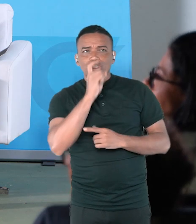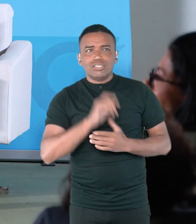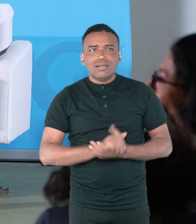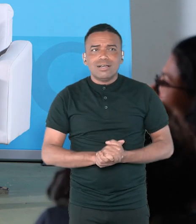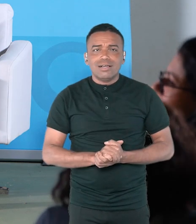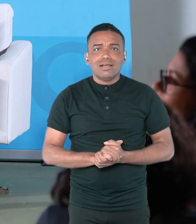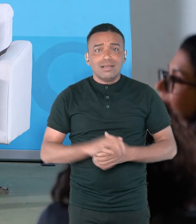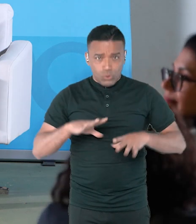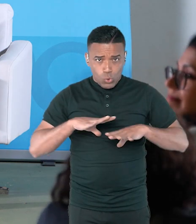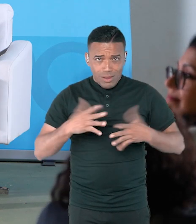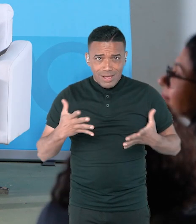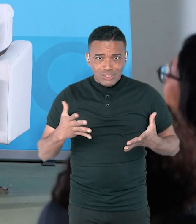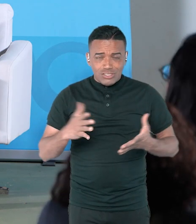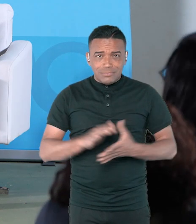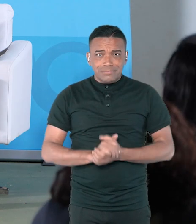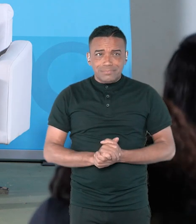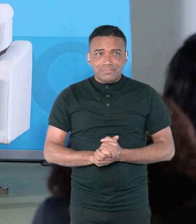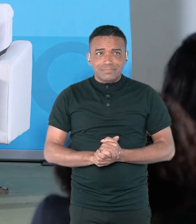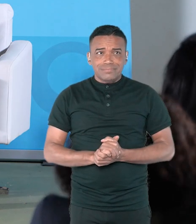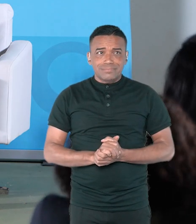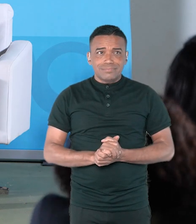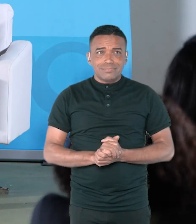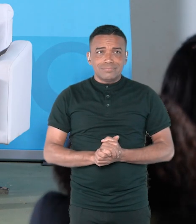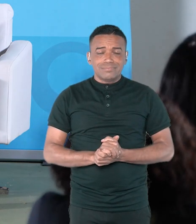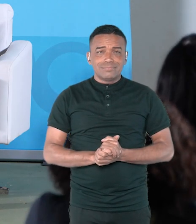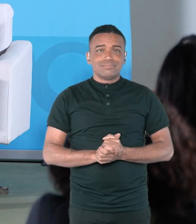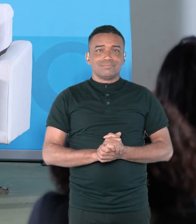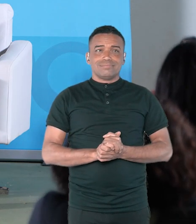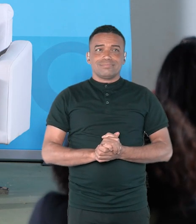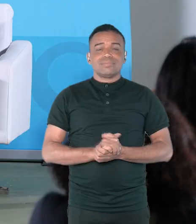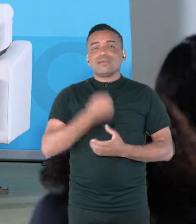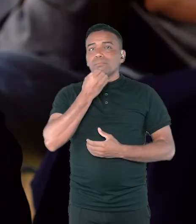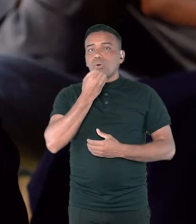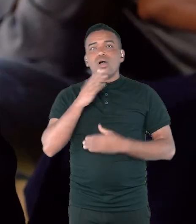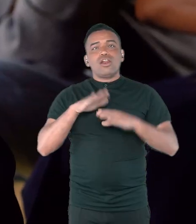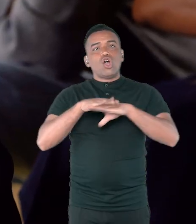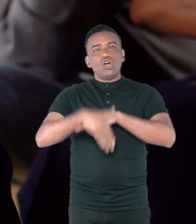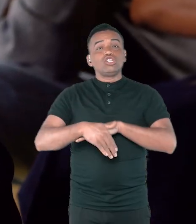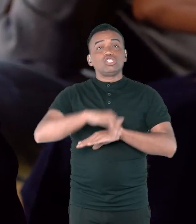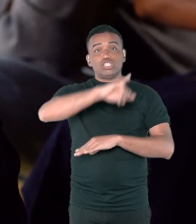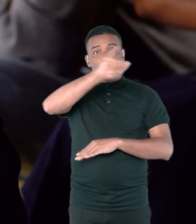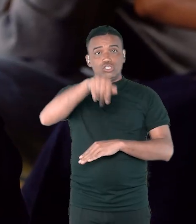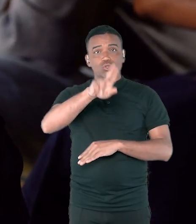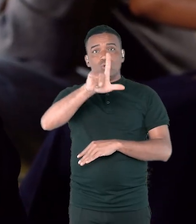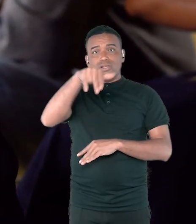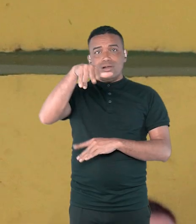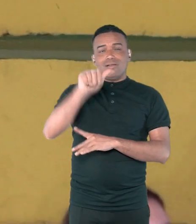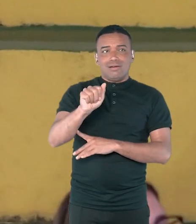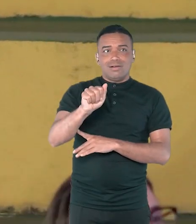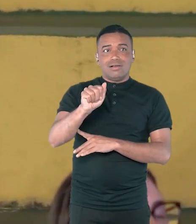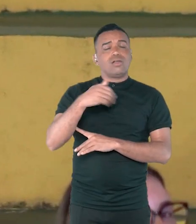Mentira. Uma espectadora na arquibancada faz uma pergunta ao microfone. Boa noite, meu nome é